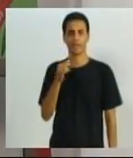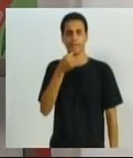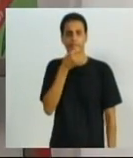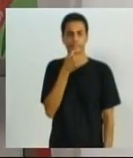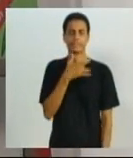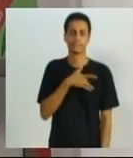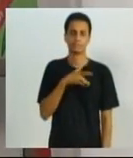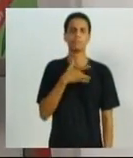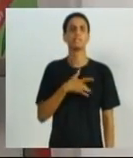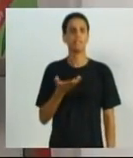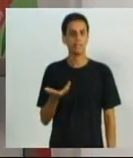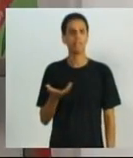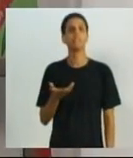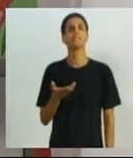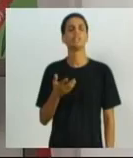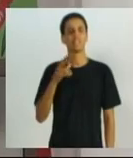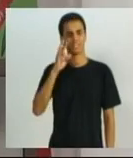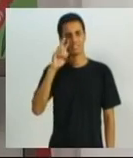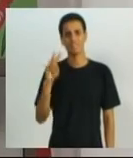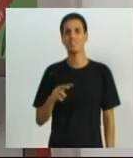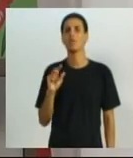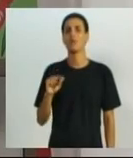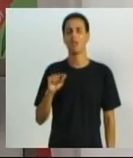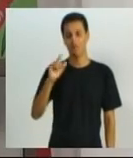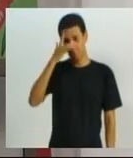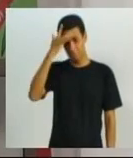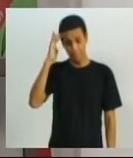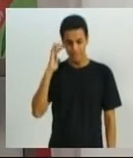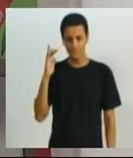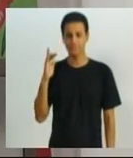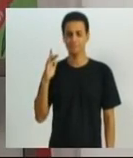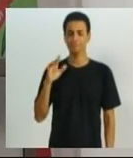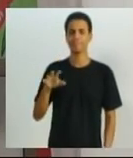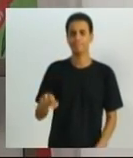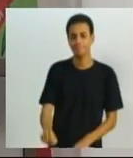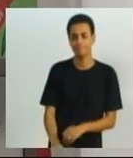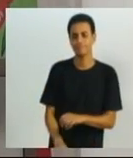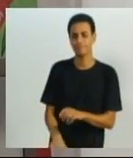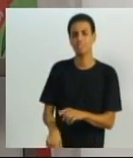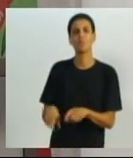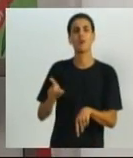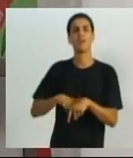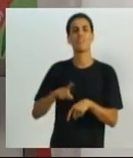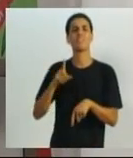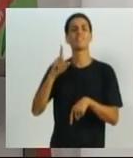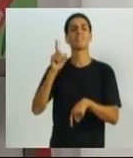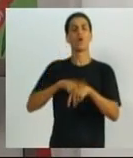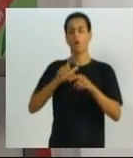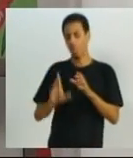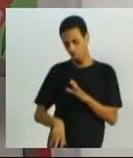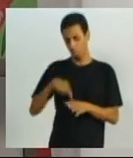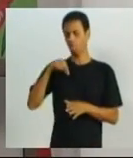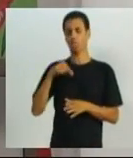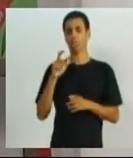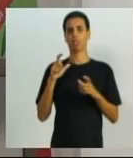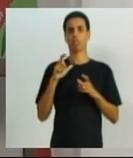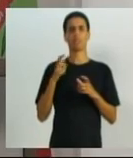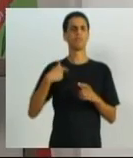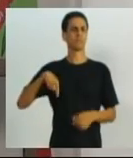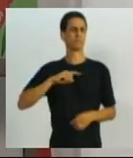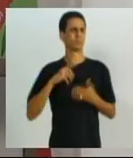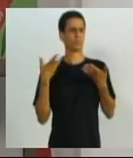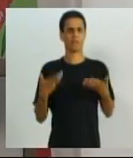felizmente, sei lá para alguns, vereador Adriano, a gente via o eleitor juntando o candidato, sorteando o candidato no meio do tapetinho. E agora nós não queremos